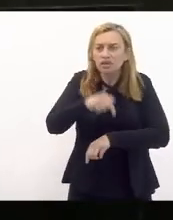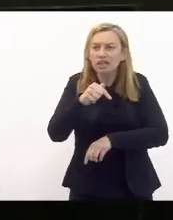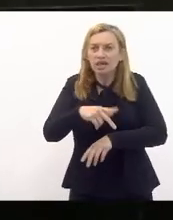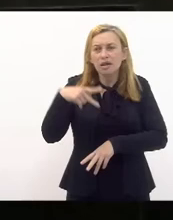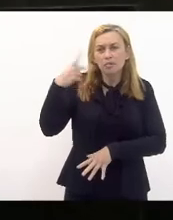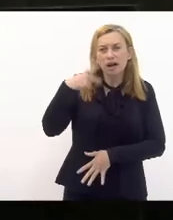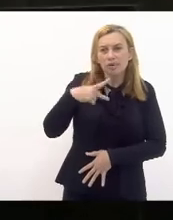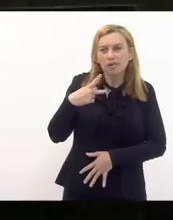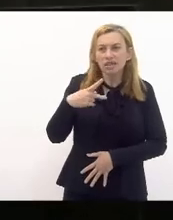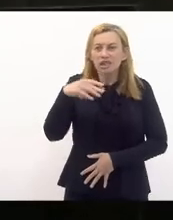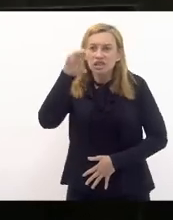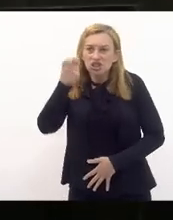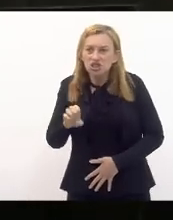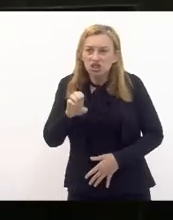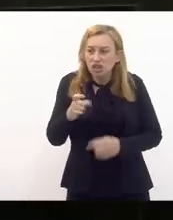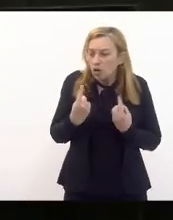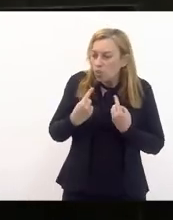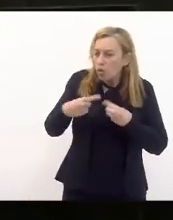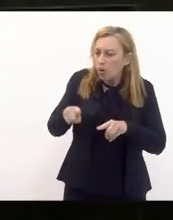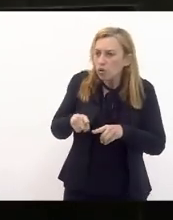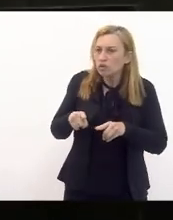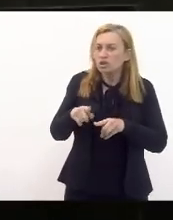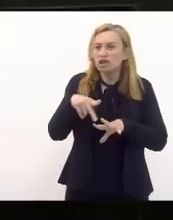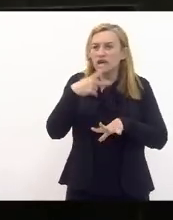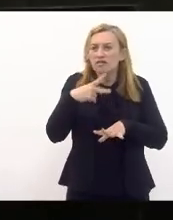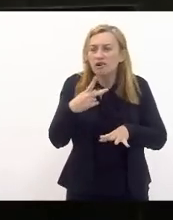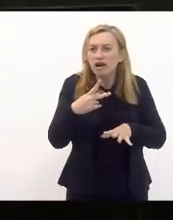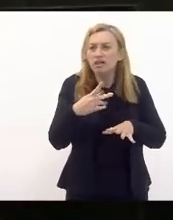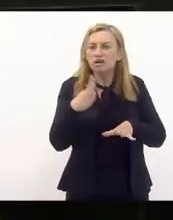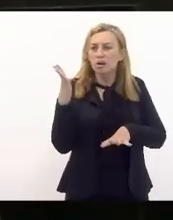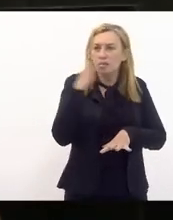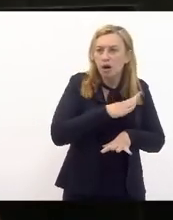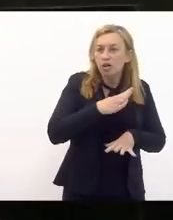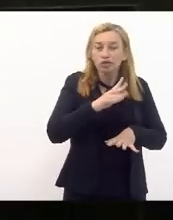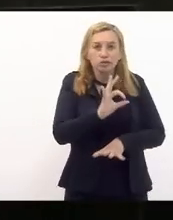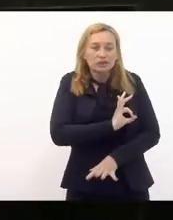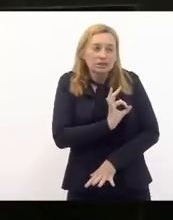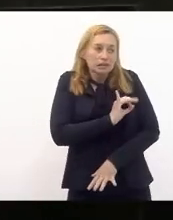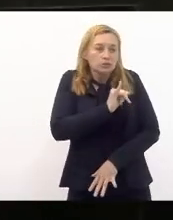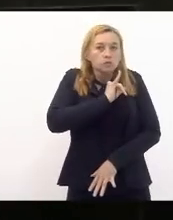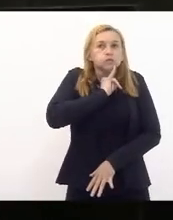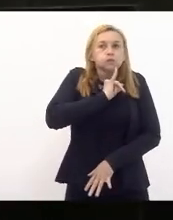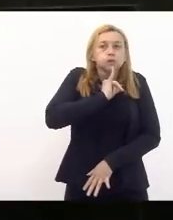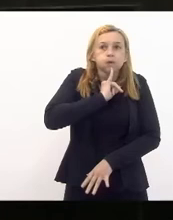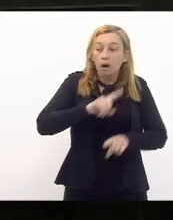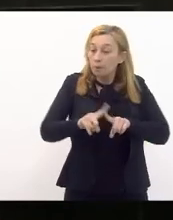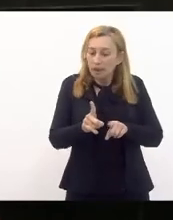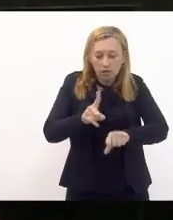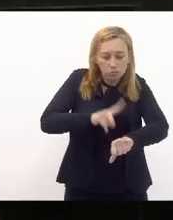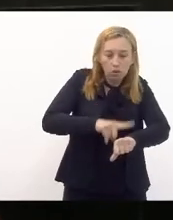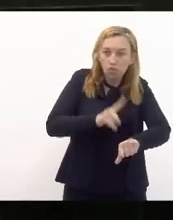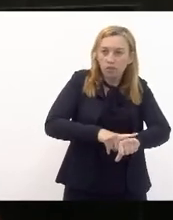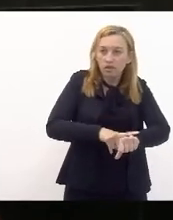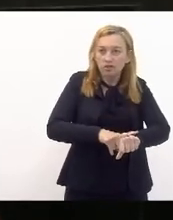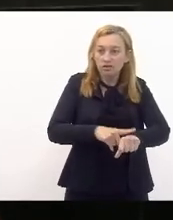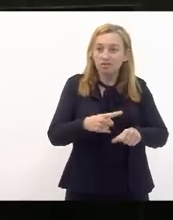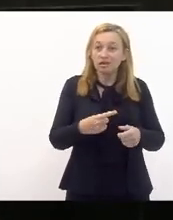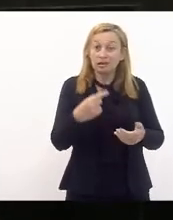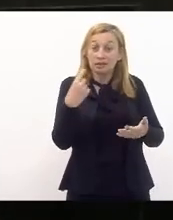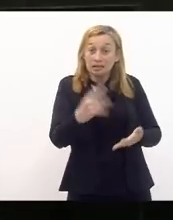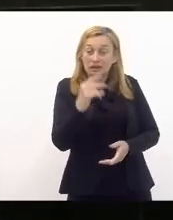parlamentares de esquerda que atacam que falam dos policiais infelizmente mas na hora que o calo